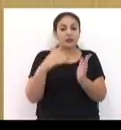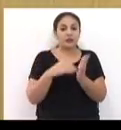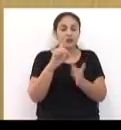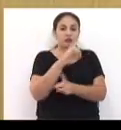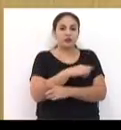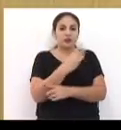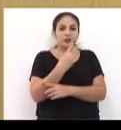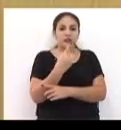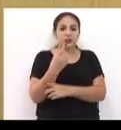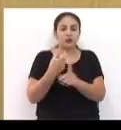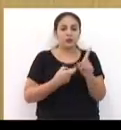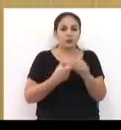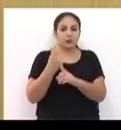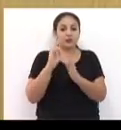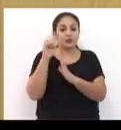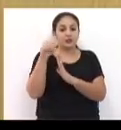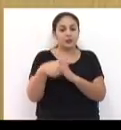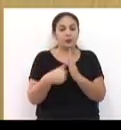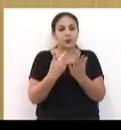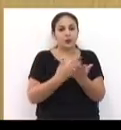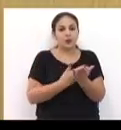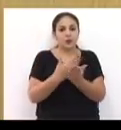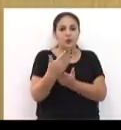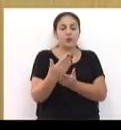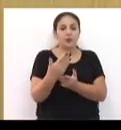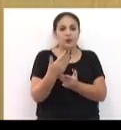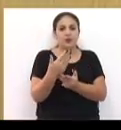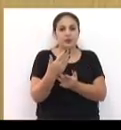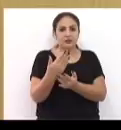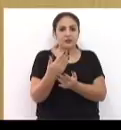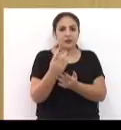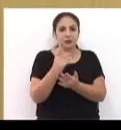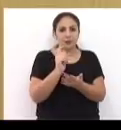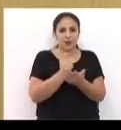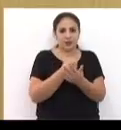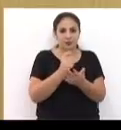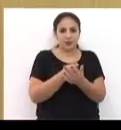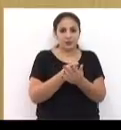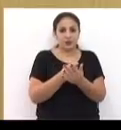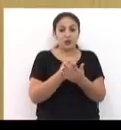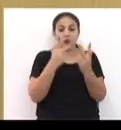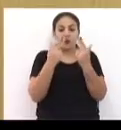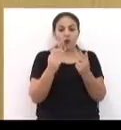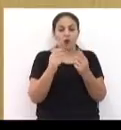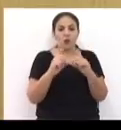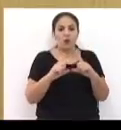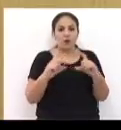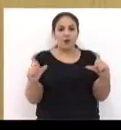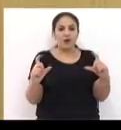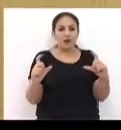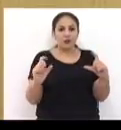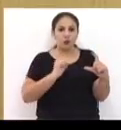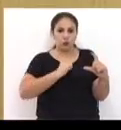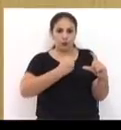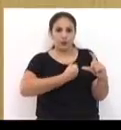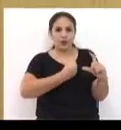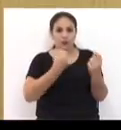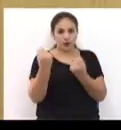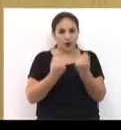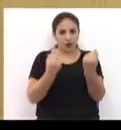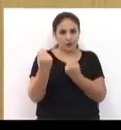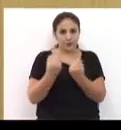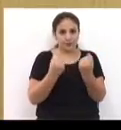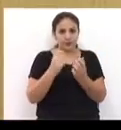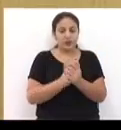31 deste mês. Depois disso, começa o calendário conforme o final da placa do veículo, que, a exemplo do ano passado, está limitado ao